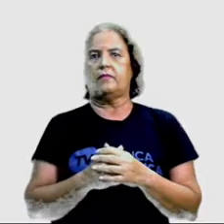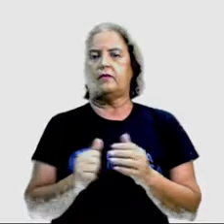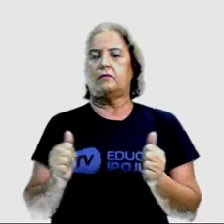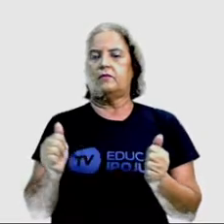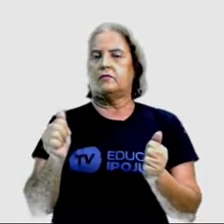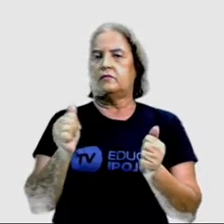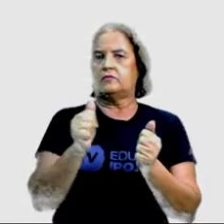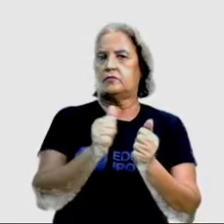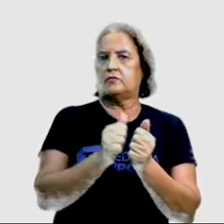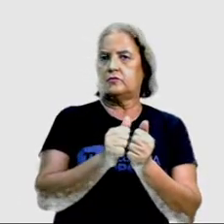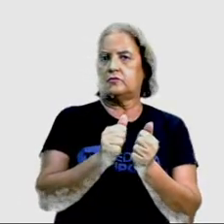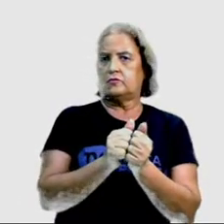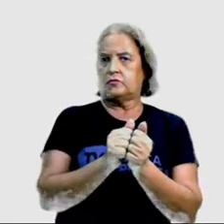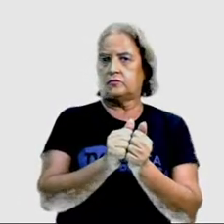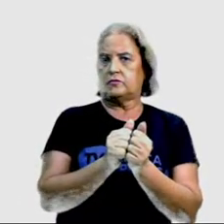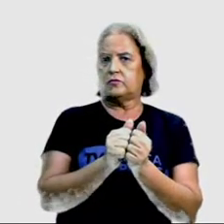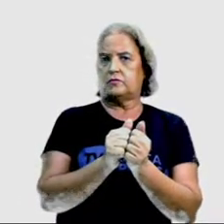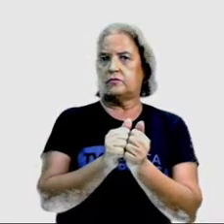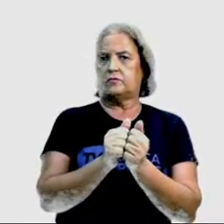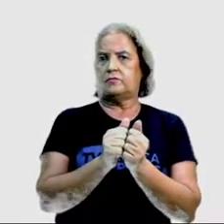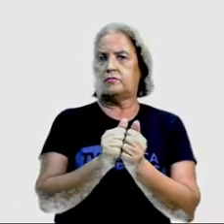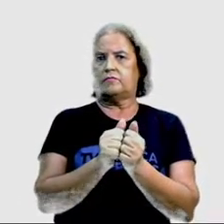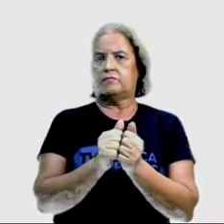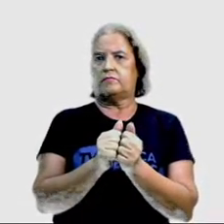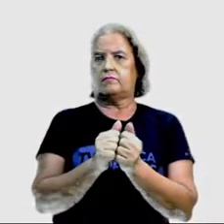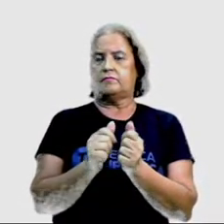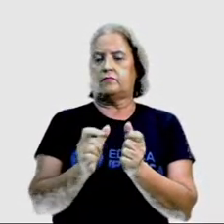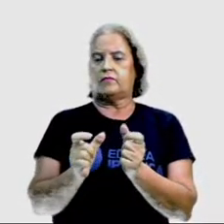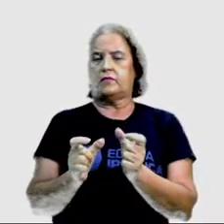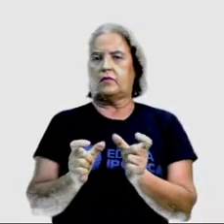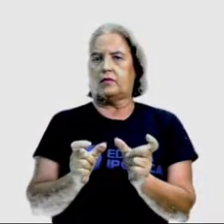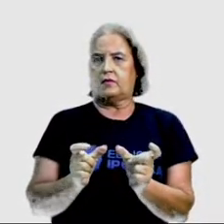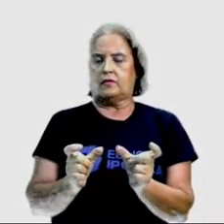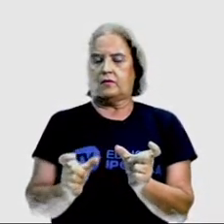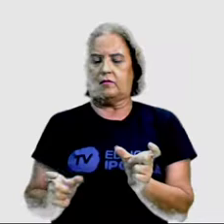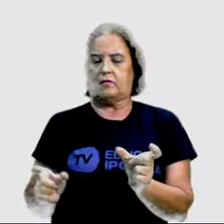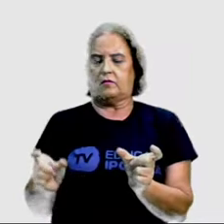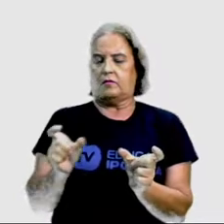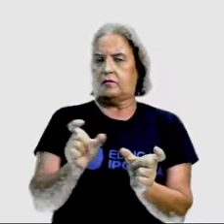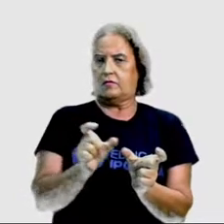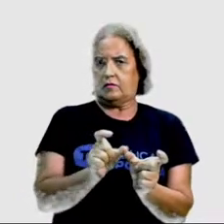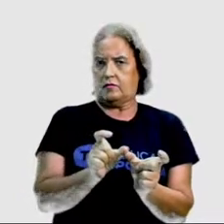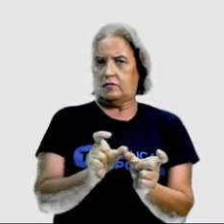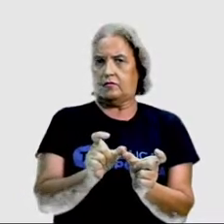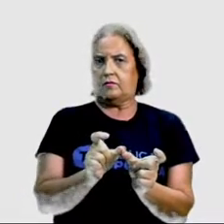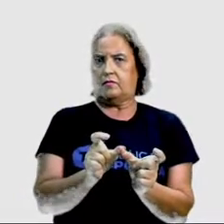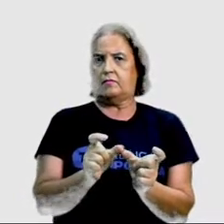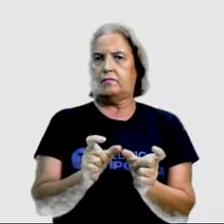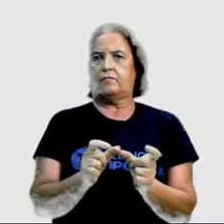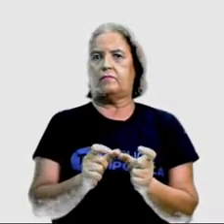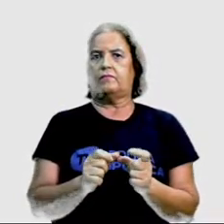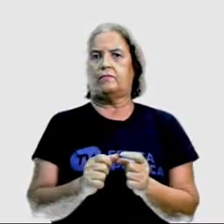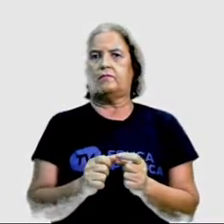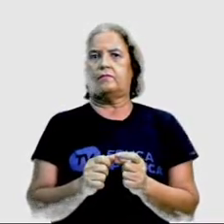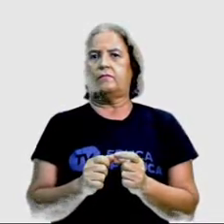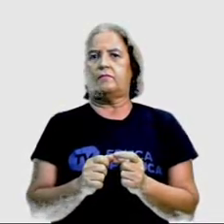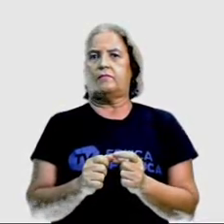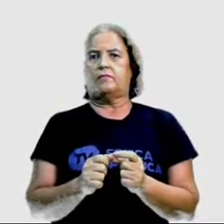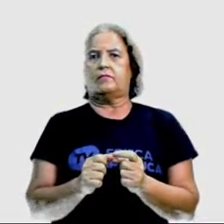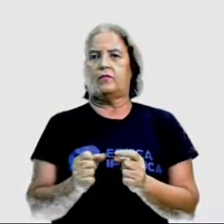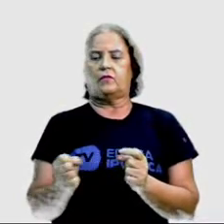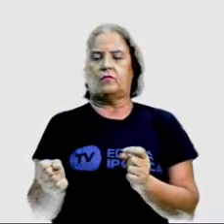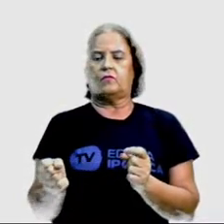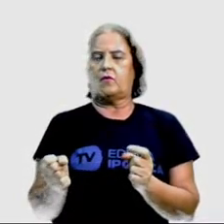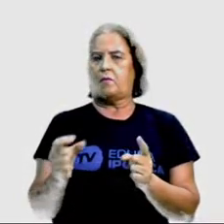junção do prefixo com o word, né, que seria prefix plus word, nós temos a